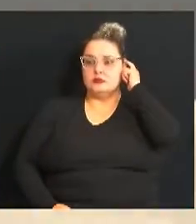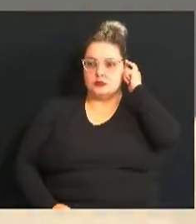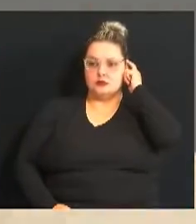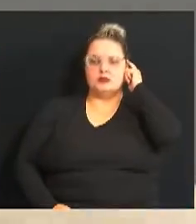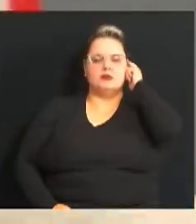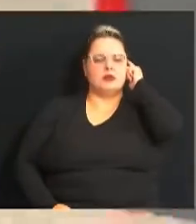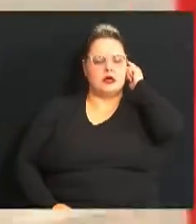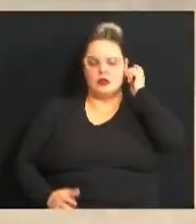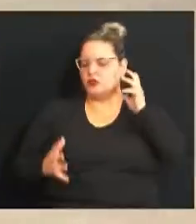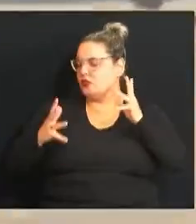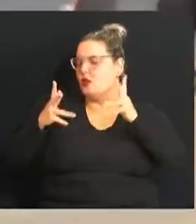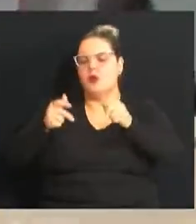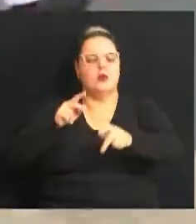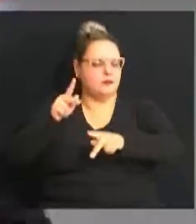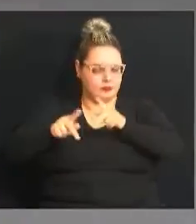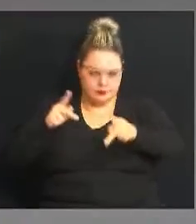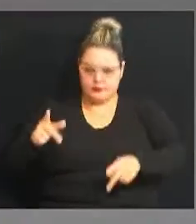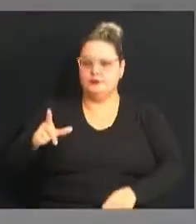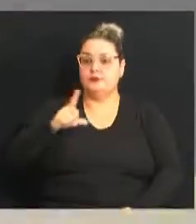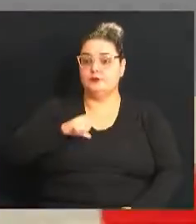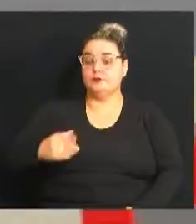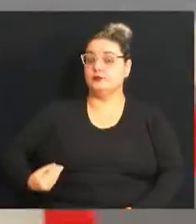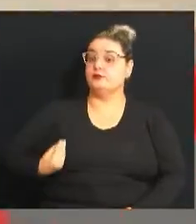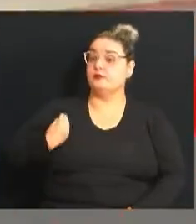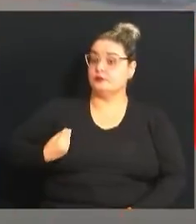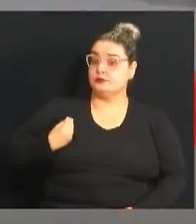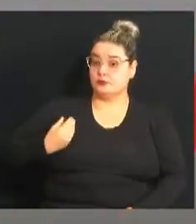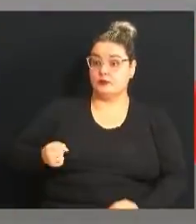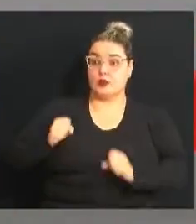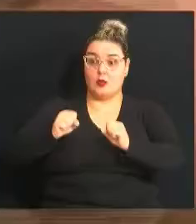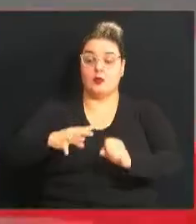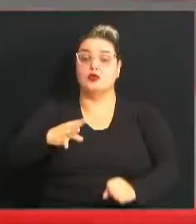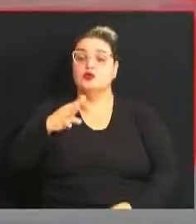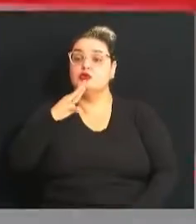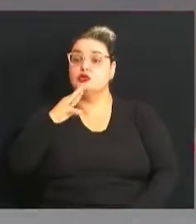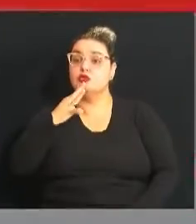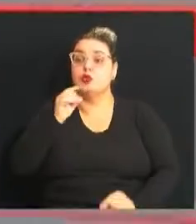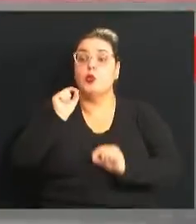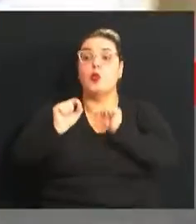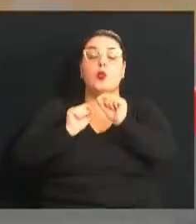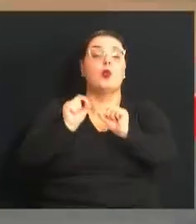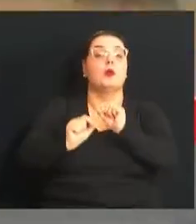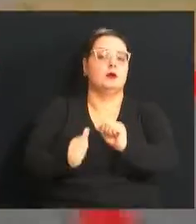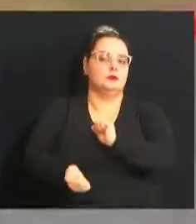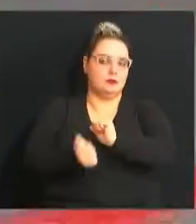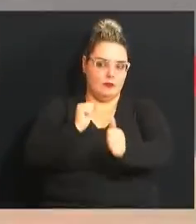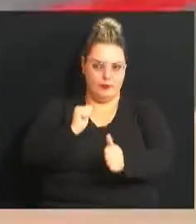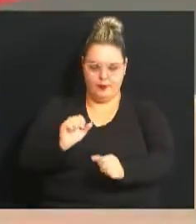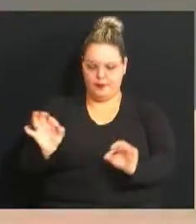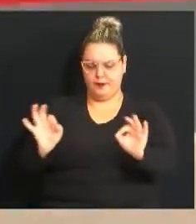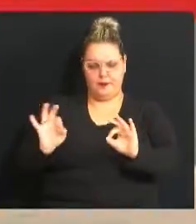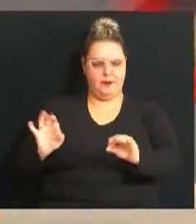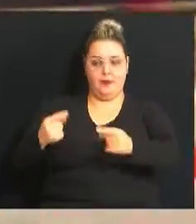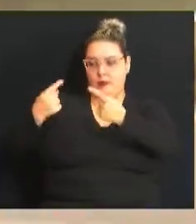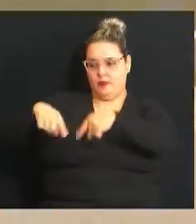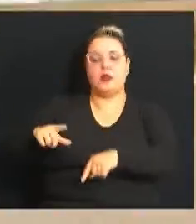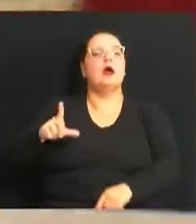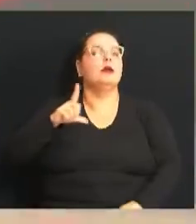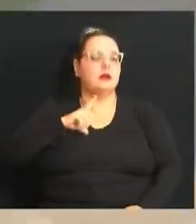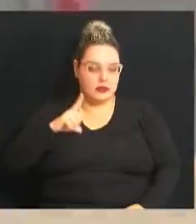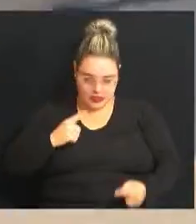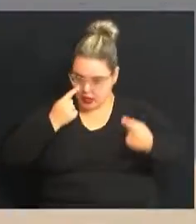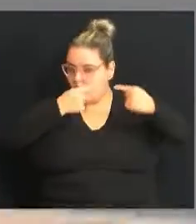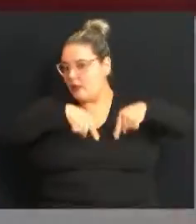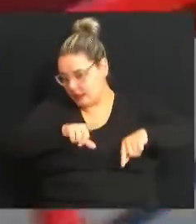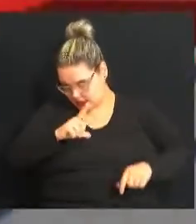todos os públicos. Também existe as vivências, que o pessoal pode conhecer o que é o esporte, nada competitivo, temos também competições,